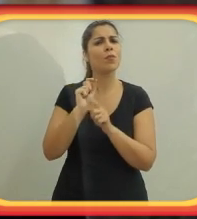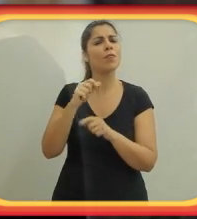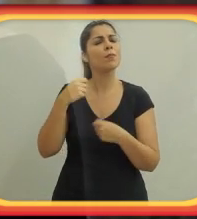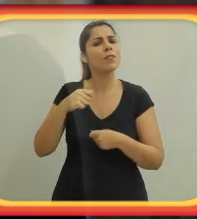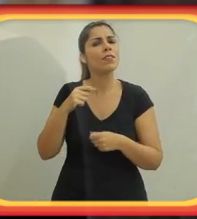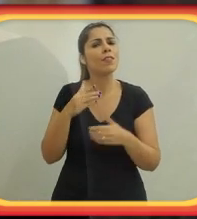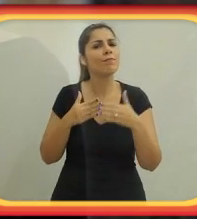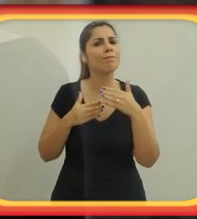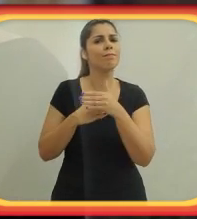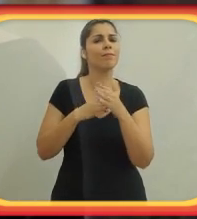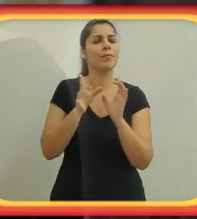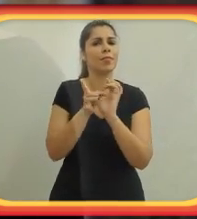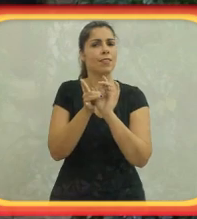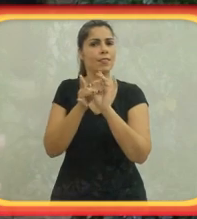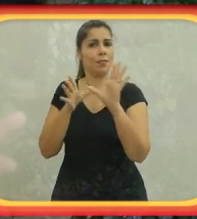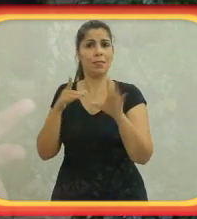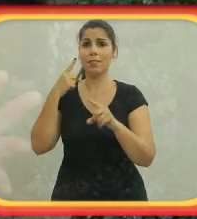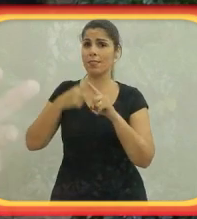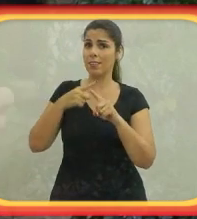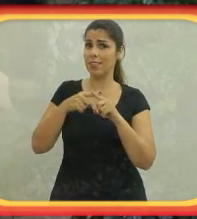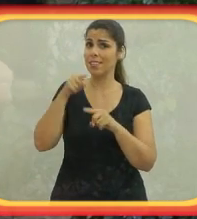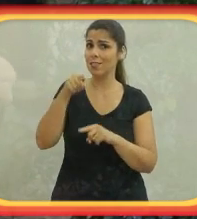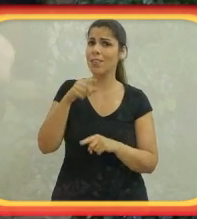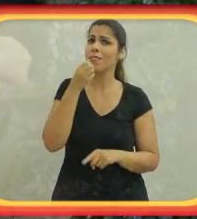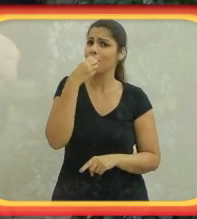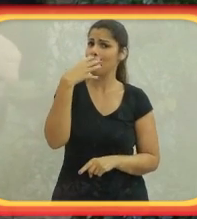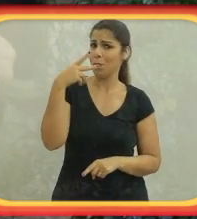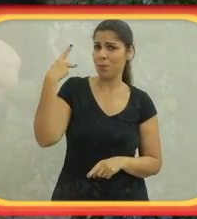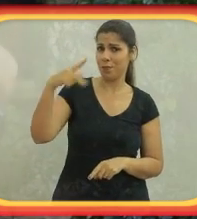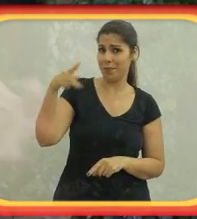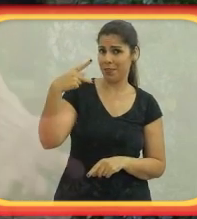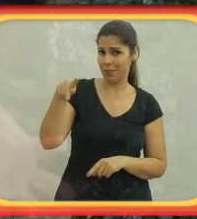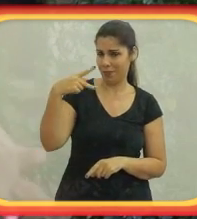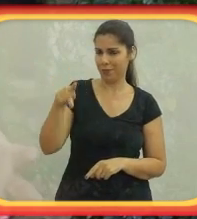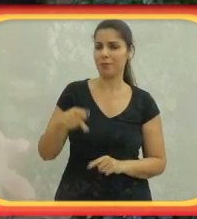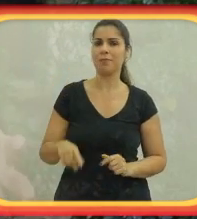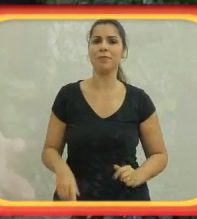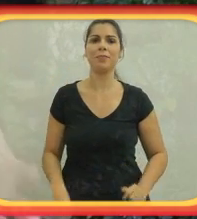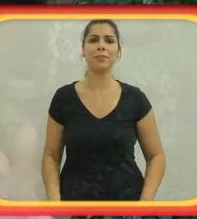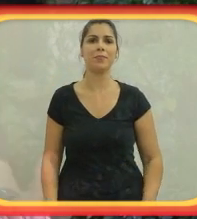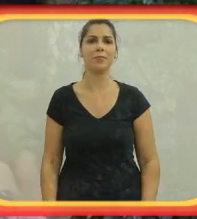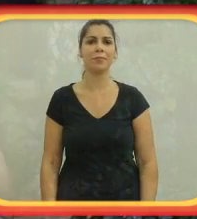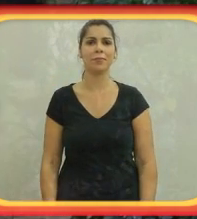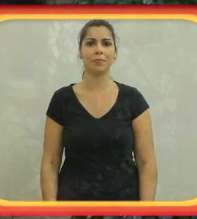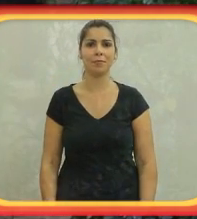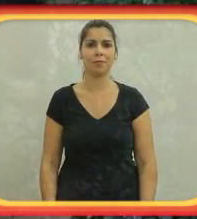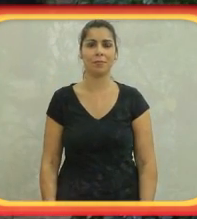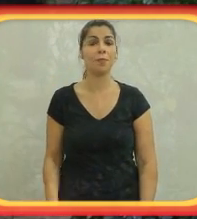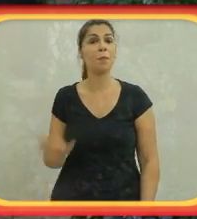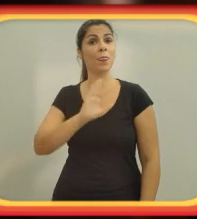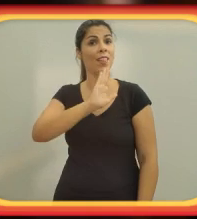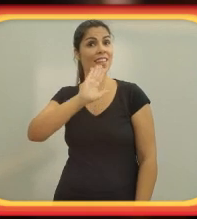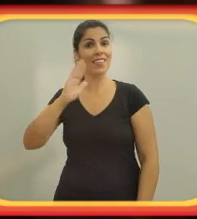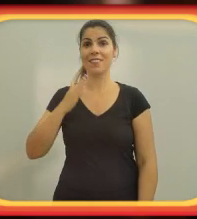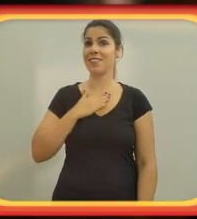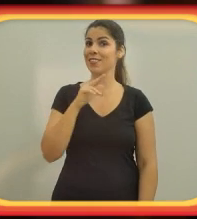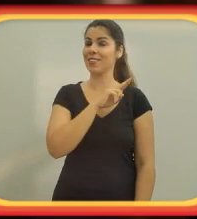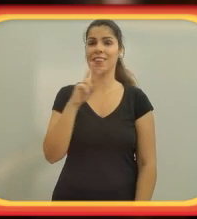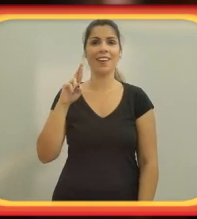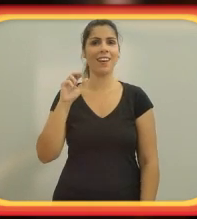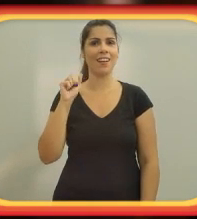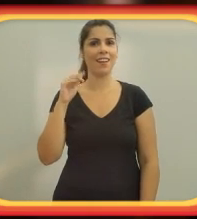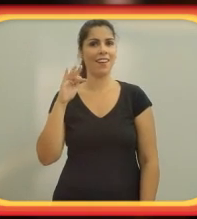que aprender a fazer algumas coisas sozinho. Ele tem que ter o mínimo de independência, porque isso vai ser bom para ele. Oi, meu